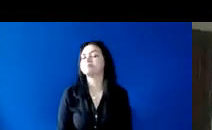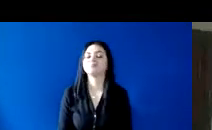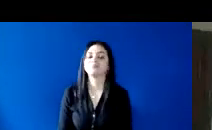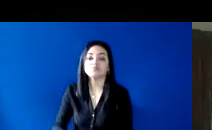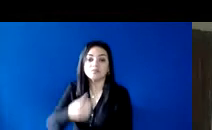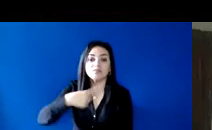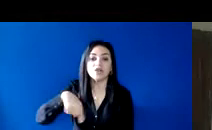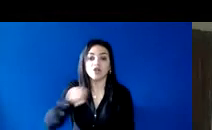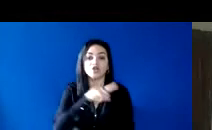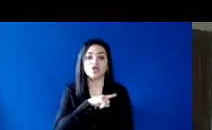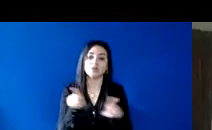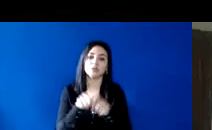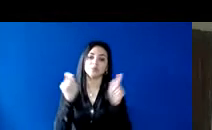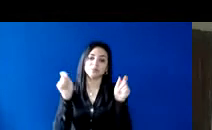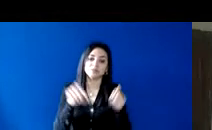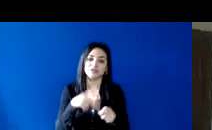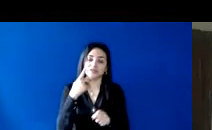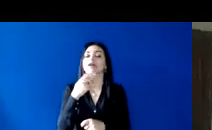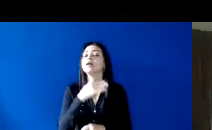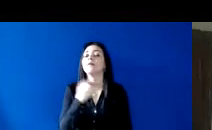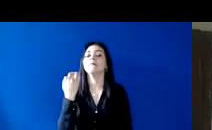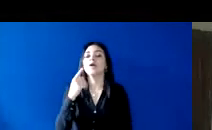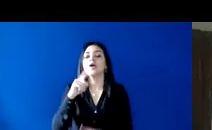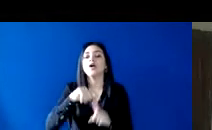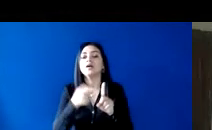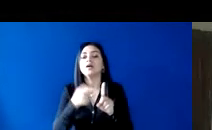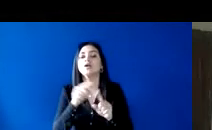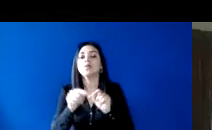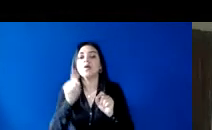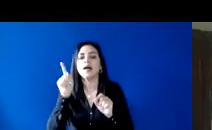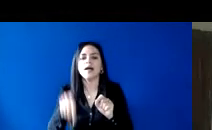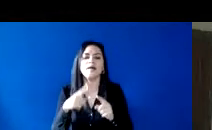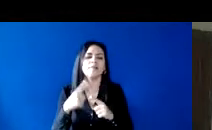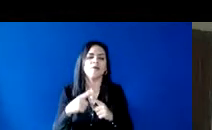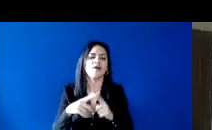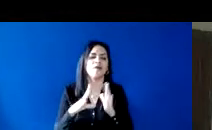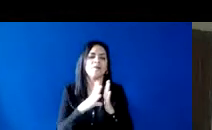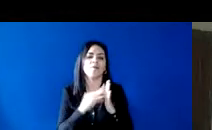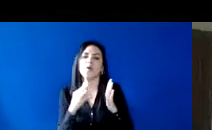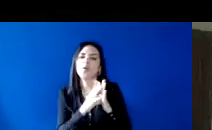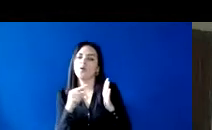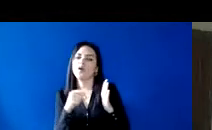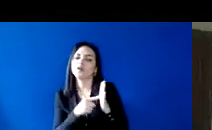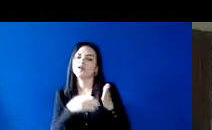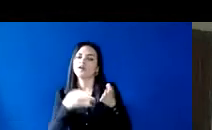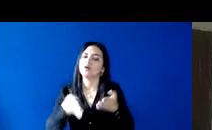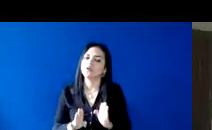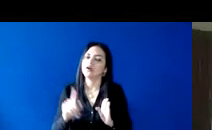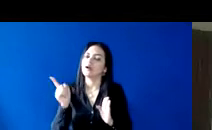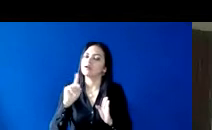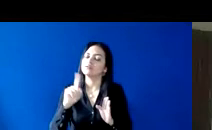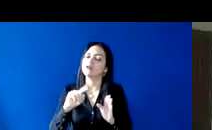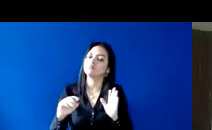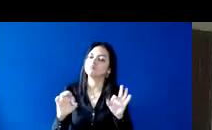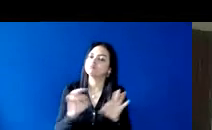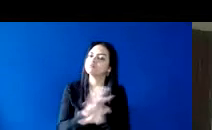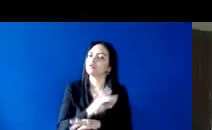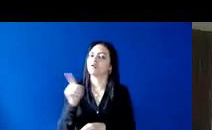podemos dizer que a morte materna também, ela é decorrente de um modelo de atenção ao parto e nascimento não respaldado por